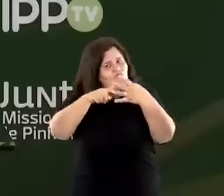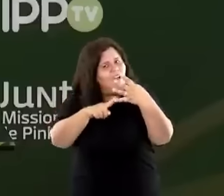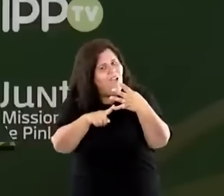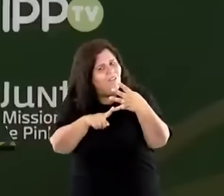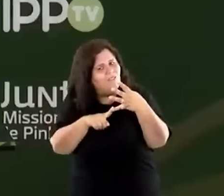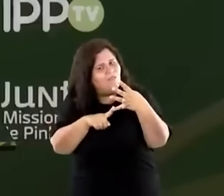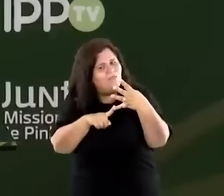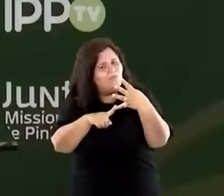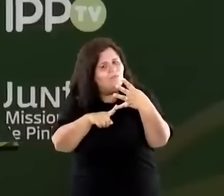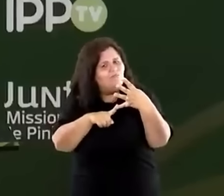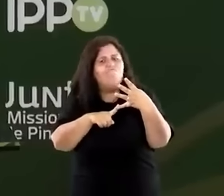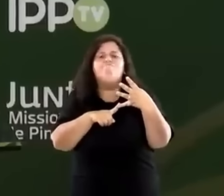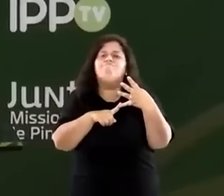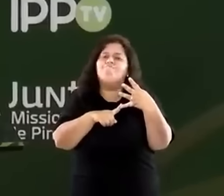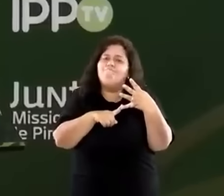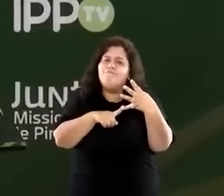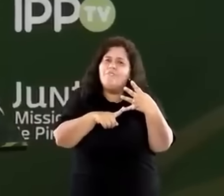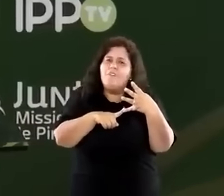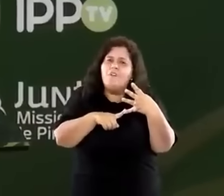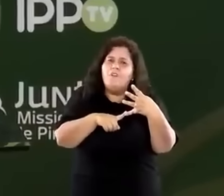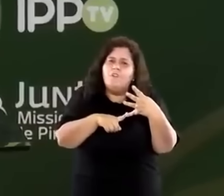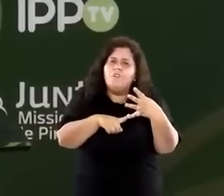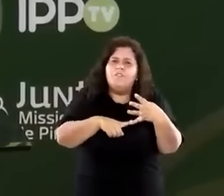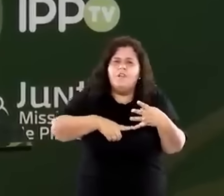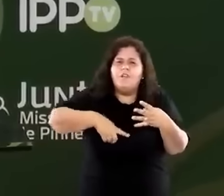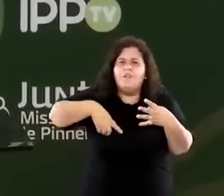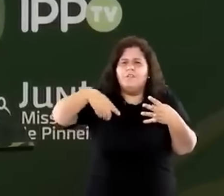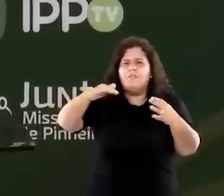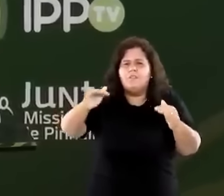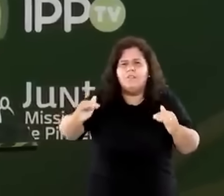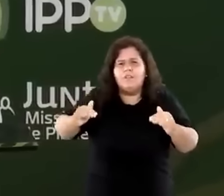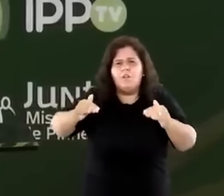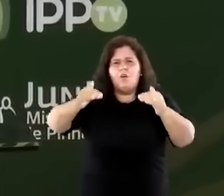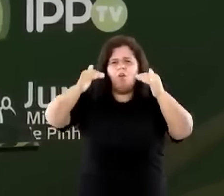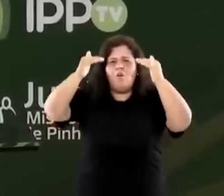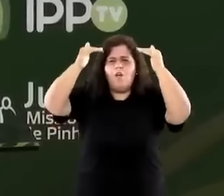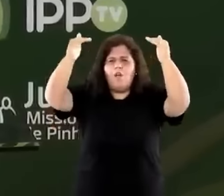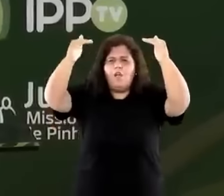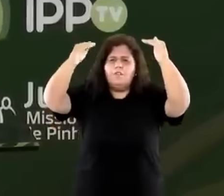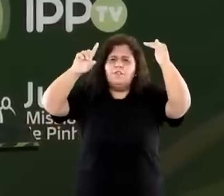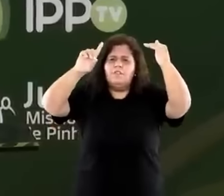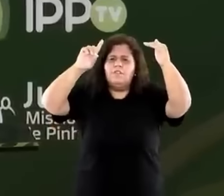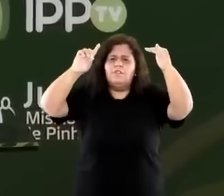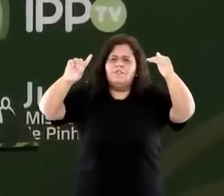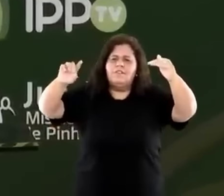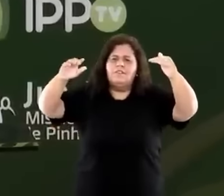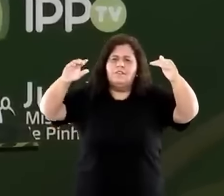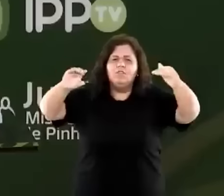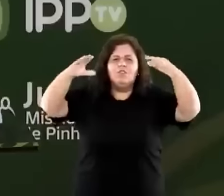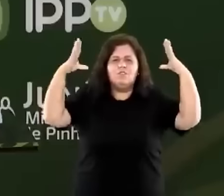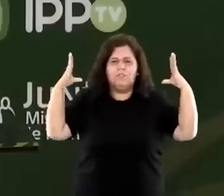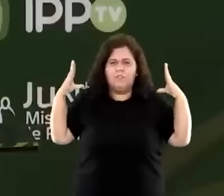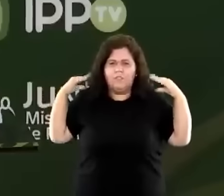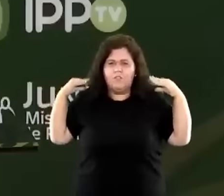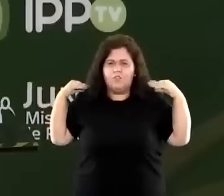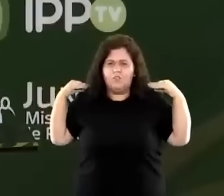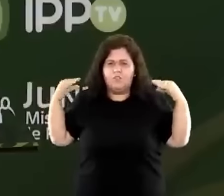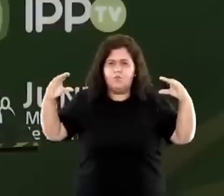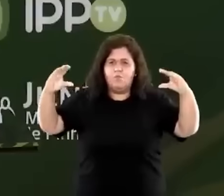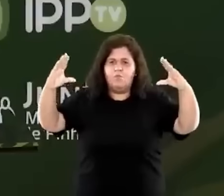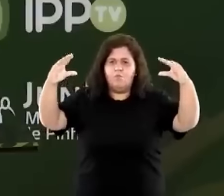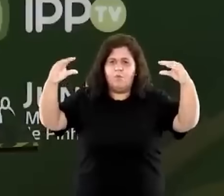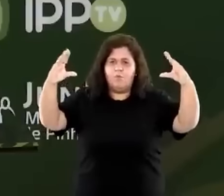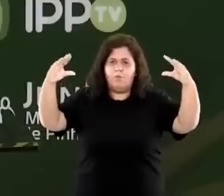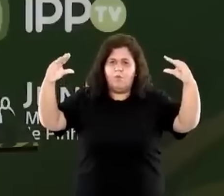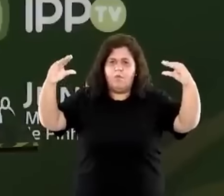seres viventes está falando das altas ordens angelicais como os serafins